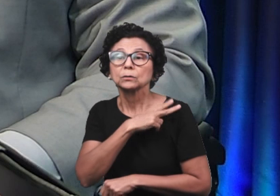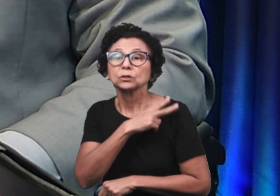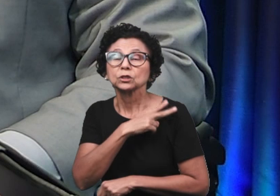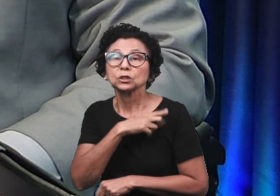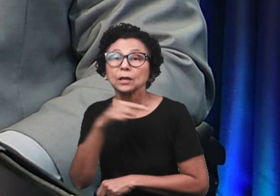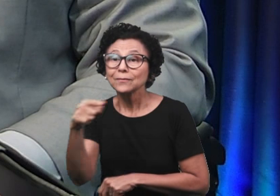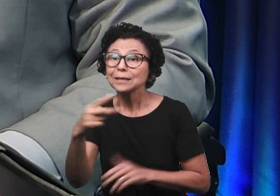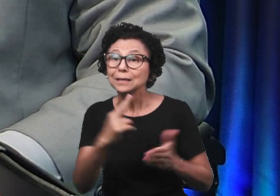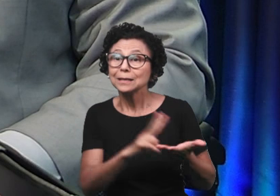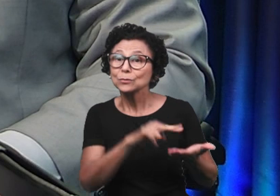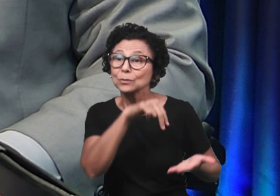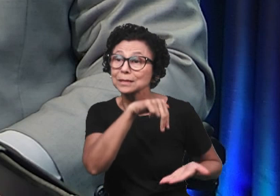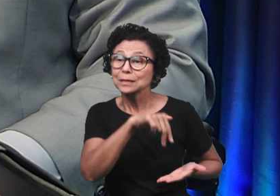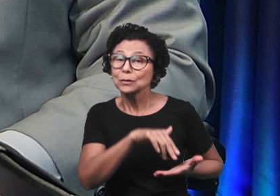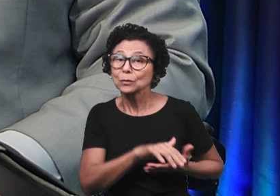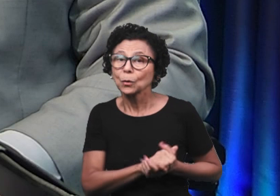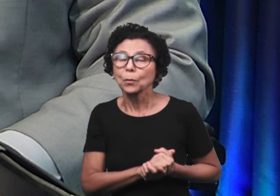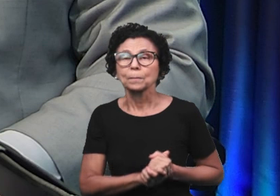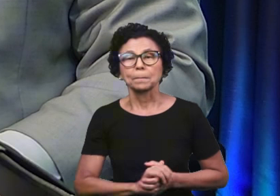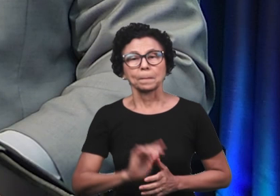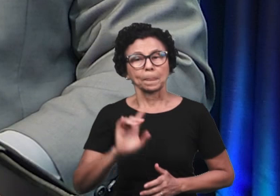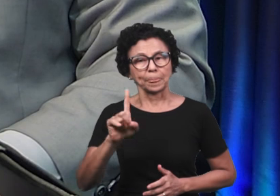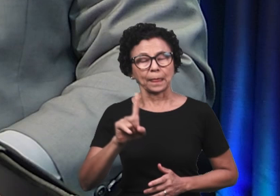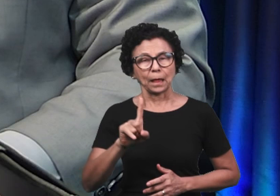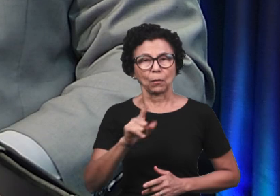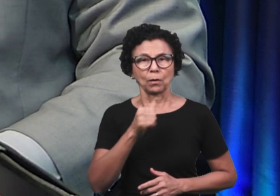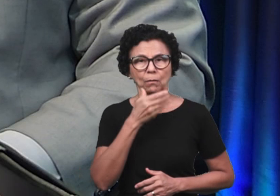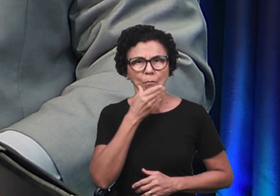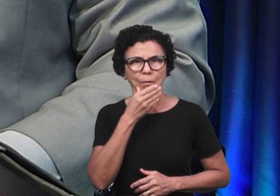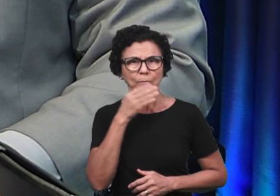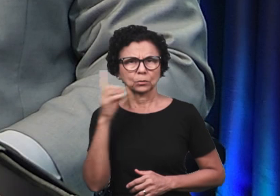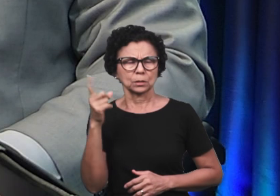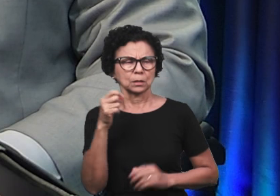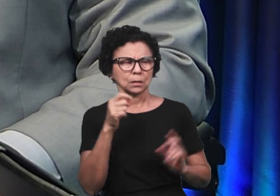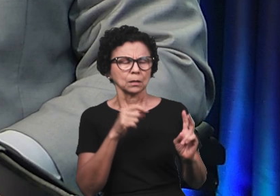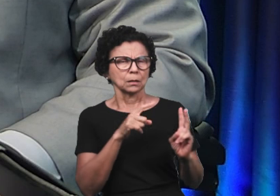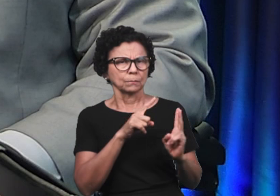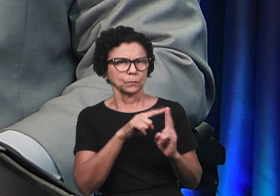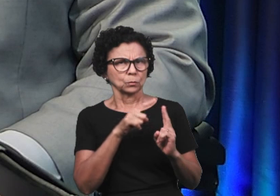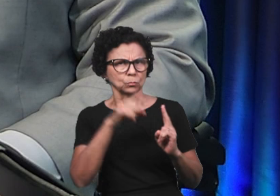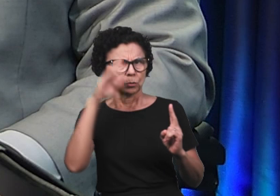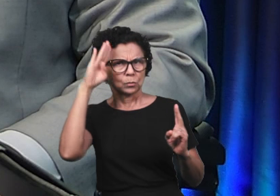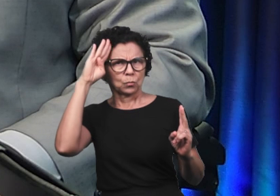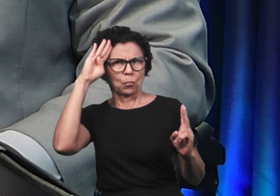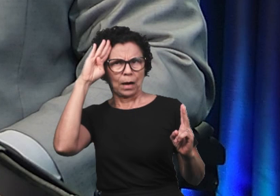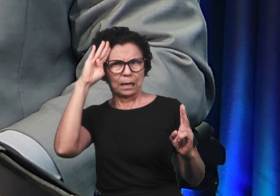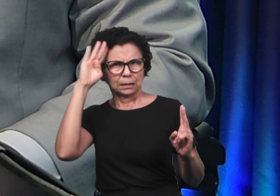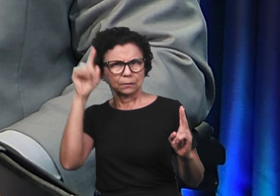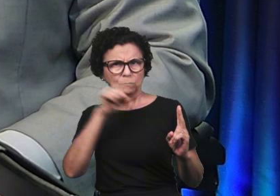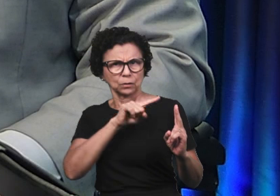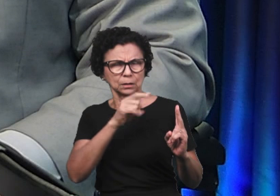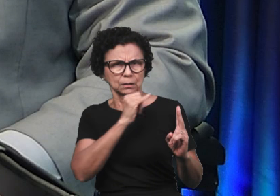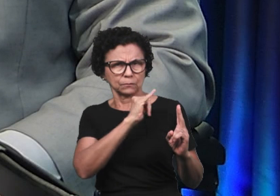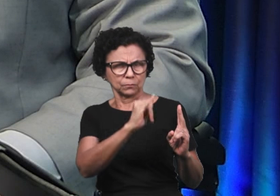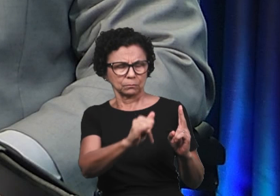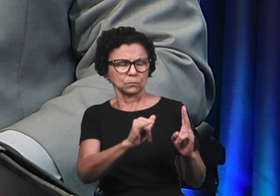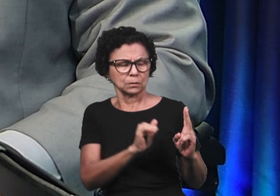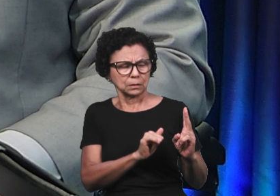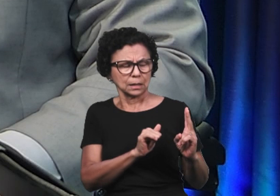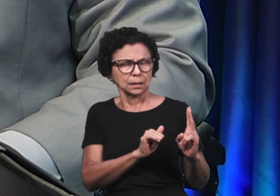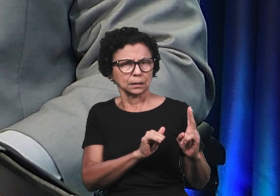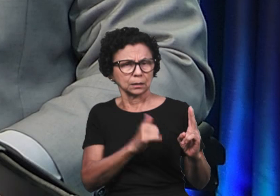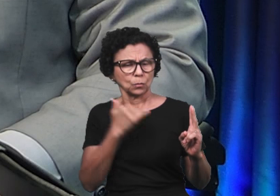que os discípulos vieram à noite e roubaram o corpo dele. Então, existe uma mentira que diz